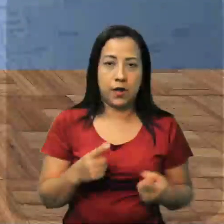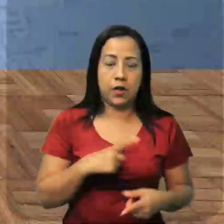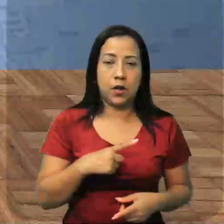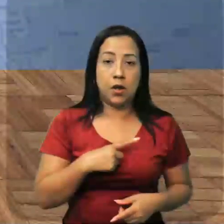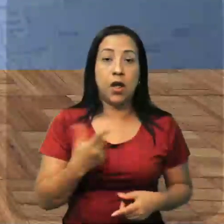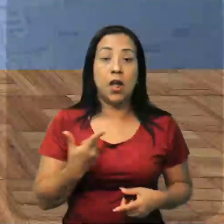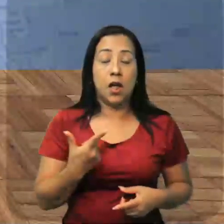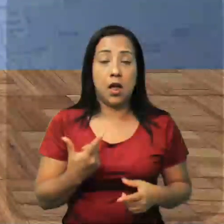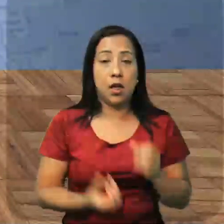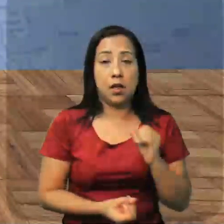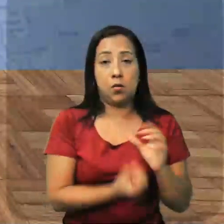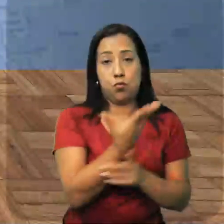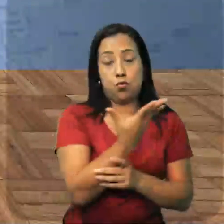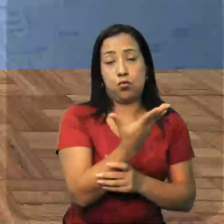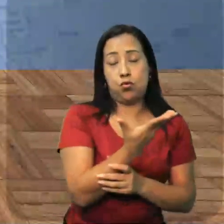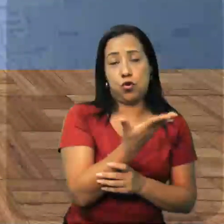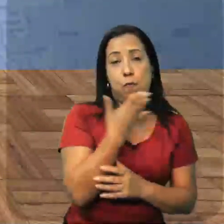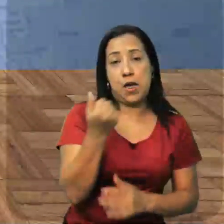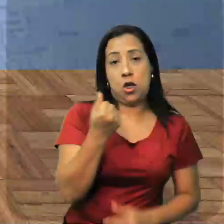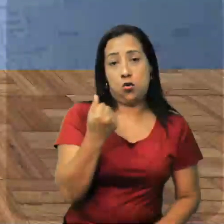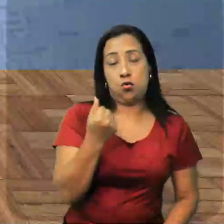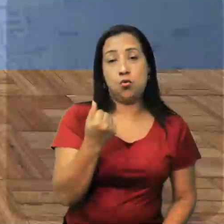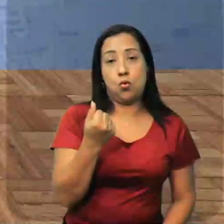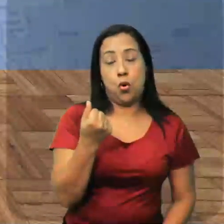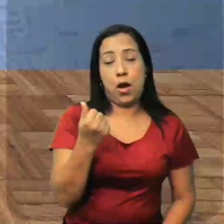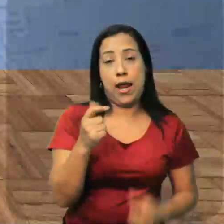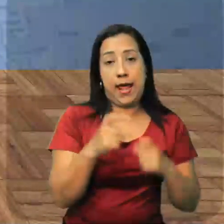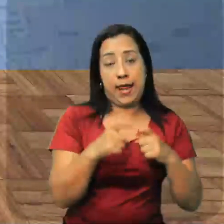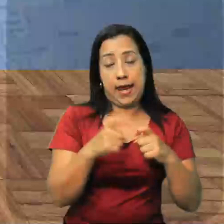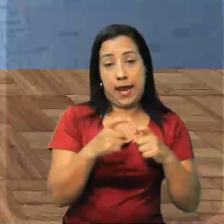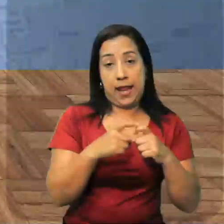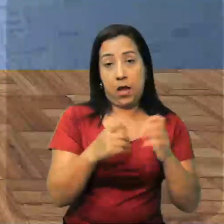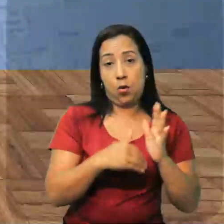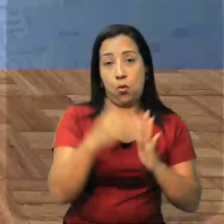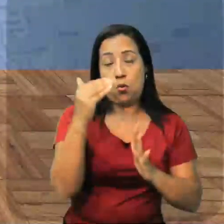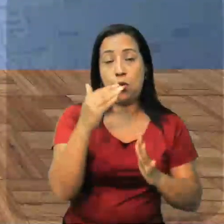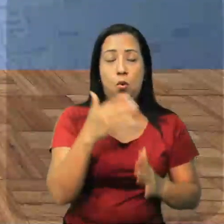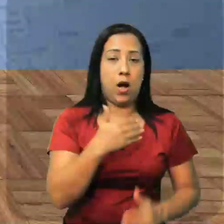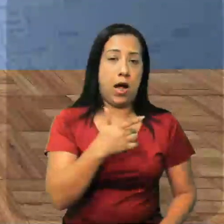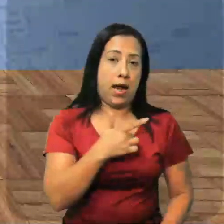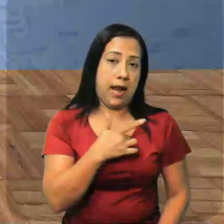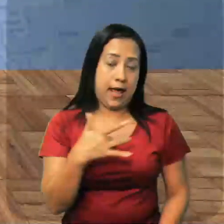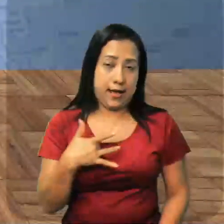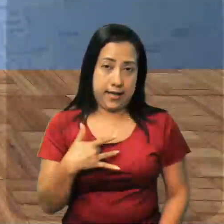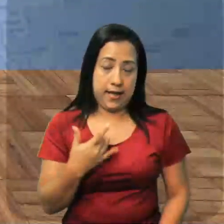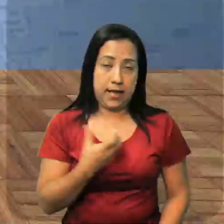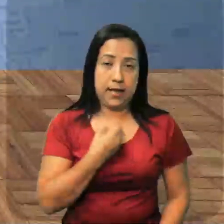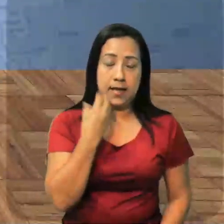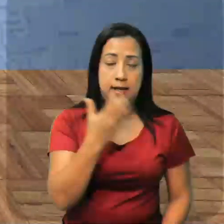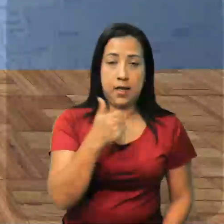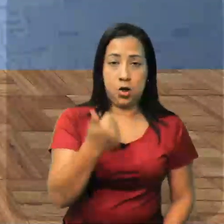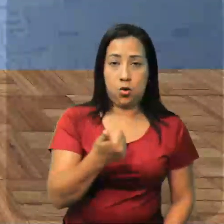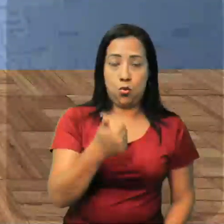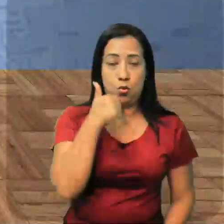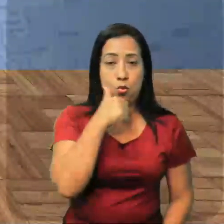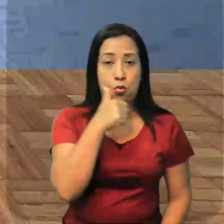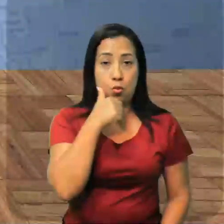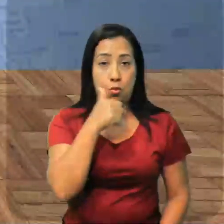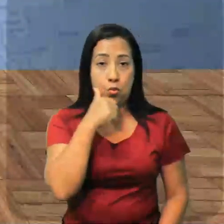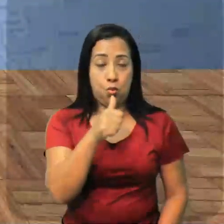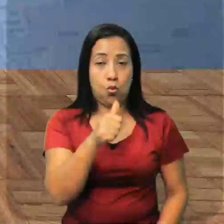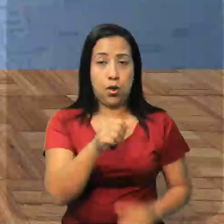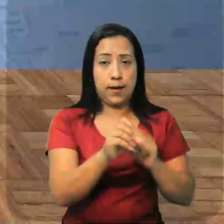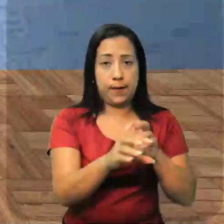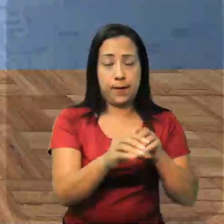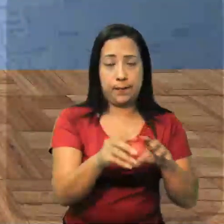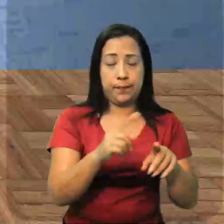da medicina, ela trouxe mais educação para a mulher. Você tem que pensar nisso. A mulher, a maneira que ela começou a